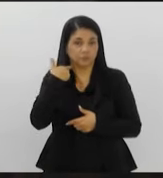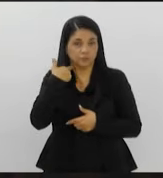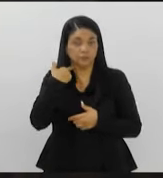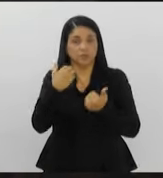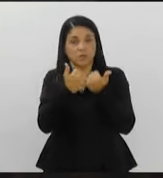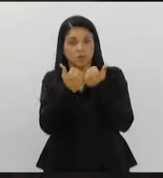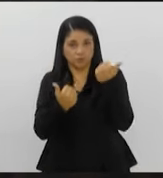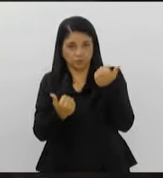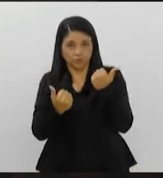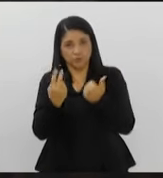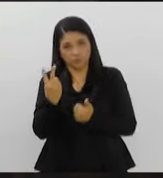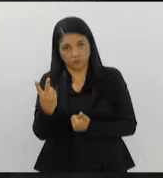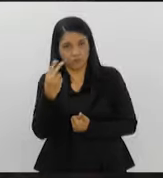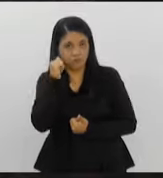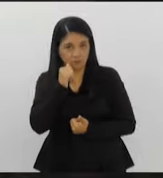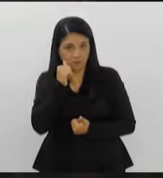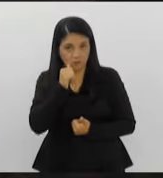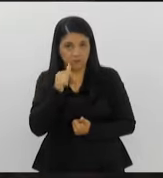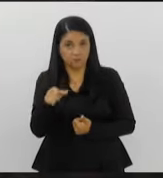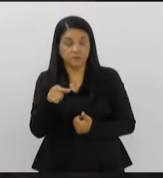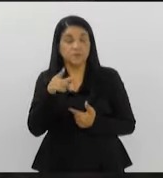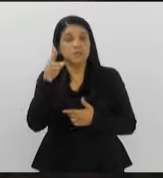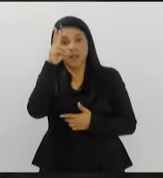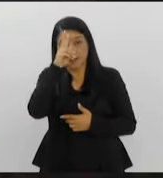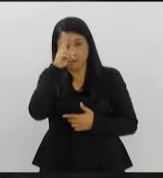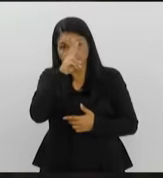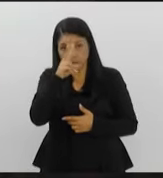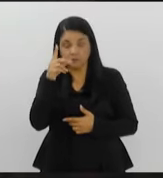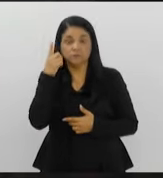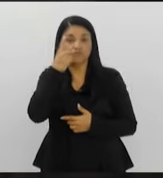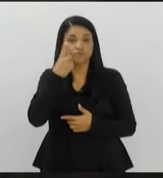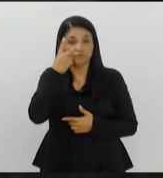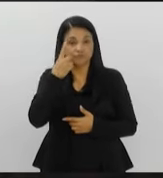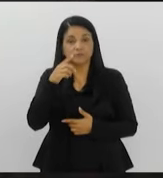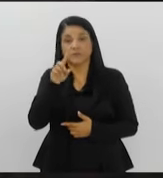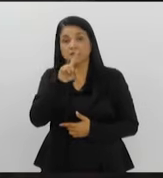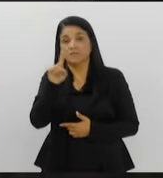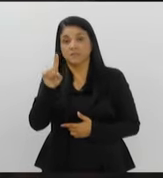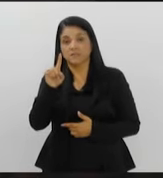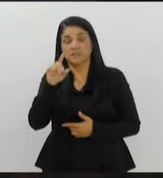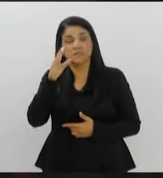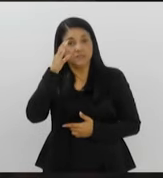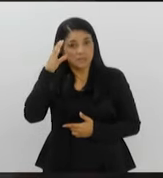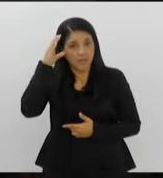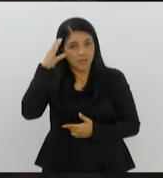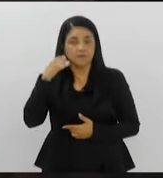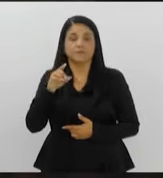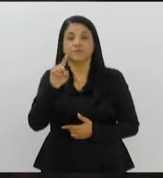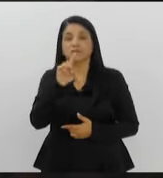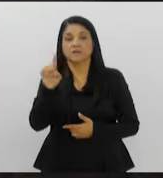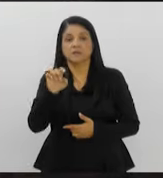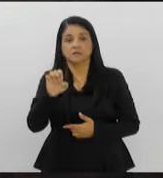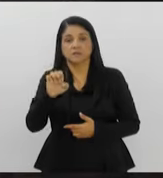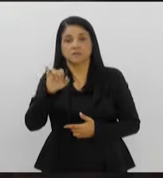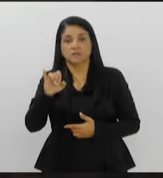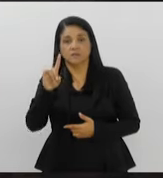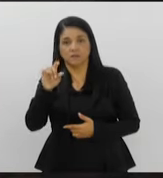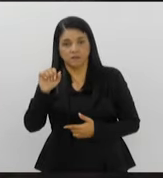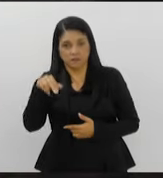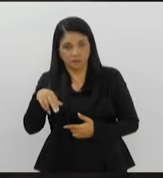adjuntas. Lembrando que os parlamentares Célia Jordão, Zeidan e deputada Marta